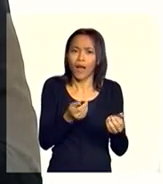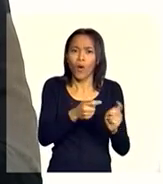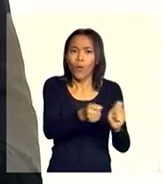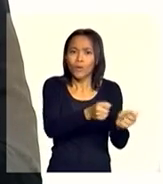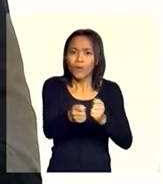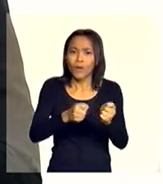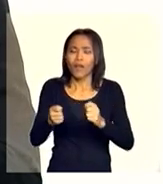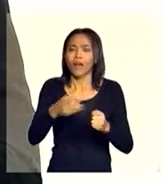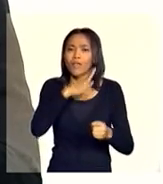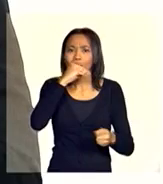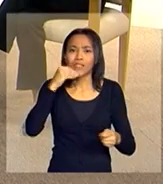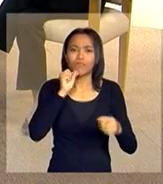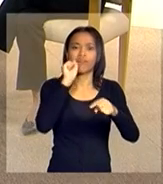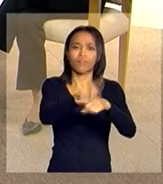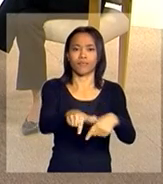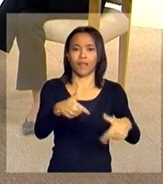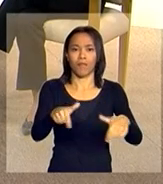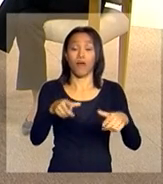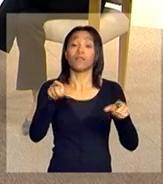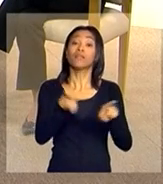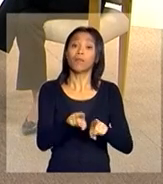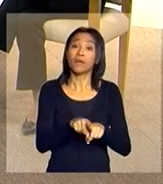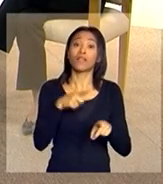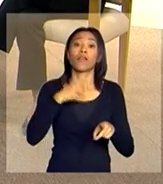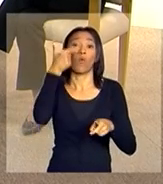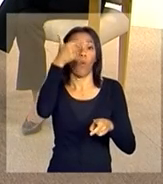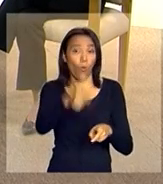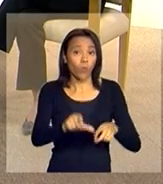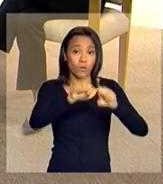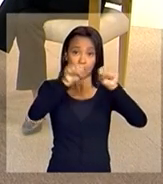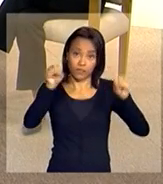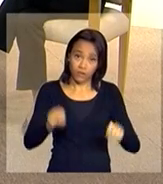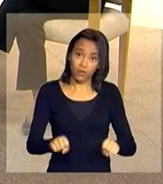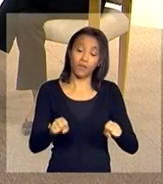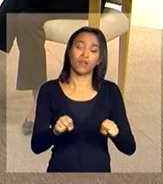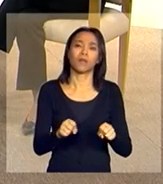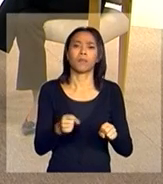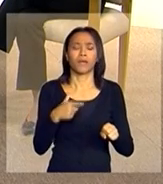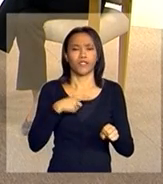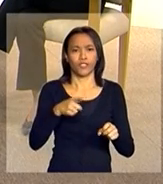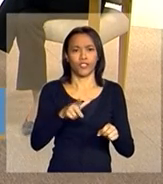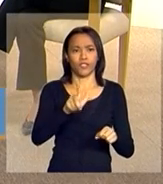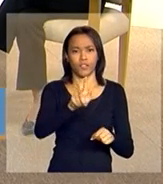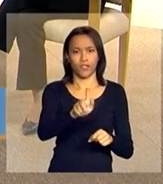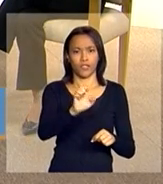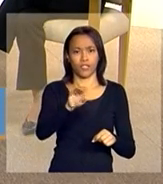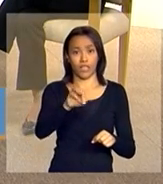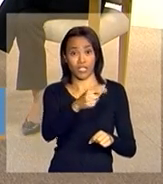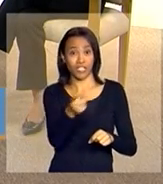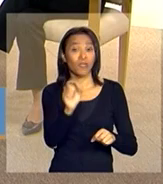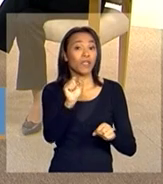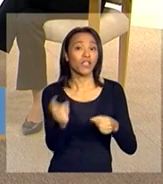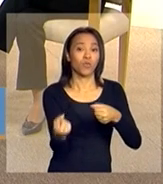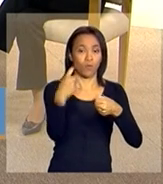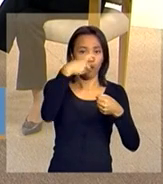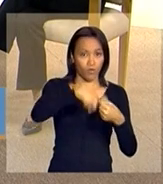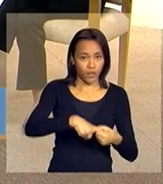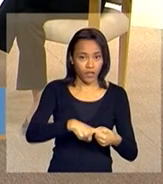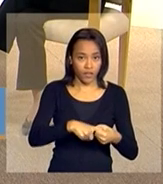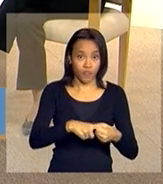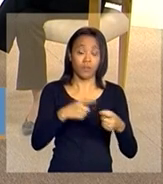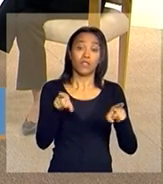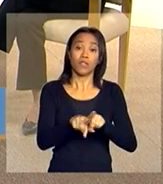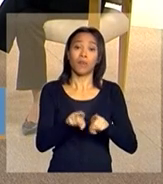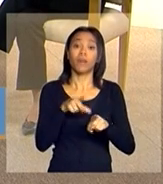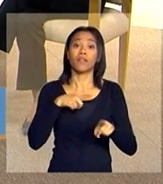sistemas de gestão financeira dentre eles o siscon sistema de gestão de convênios temos o cisaf que é o